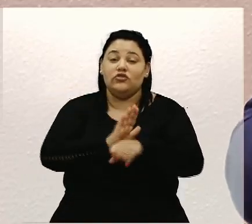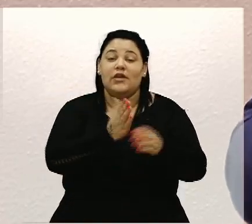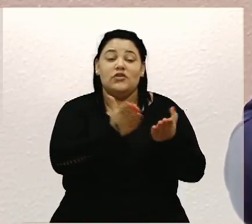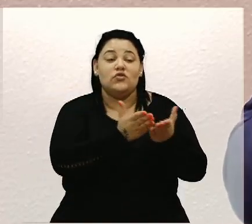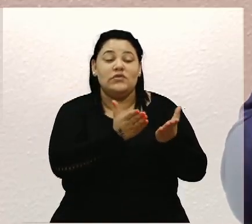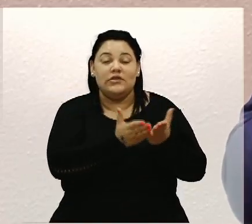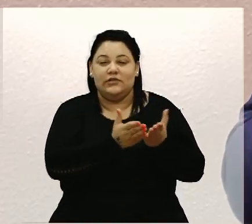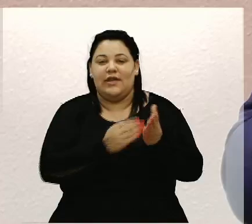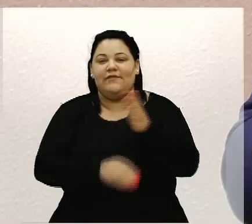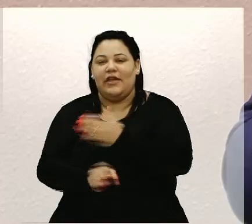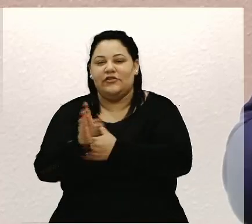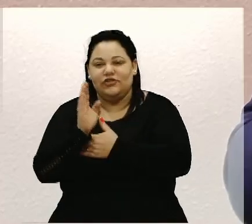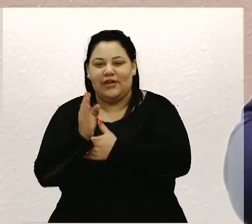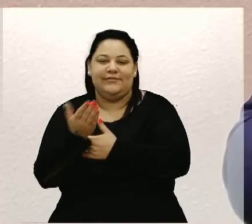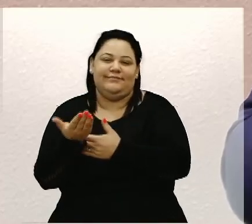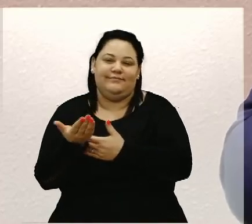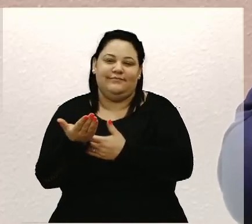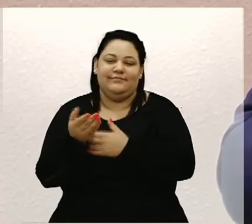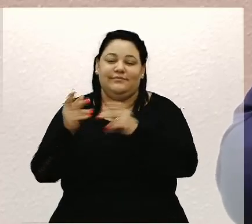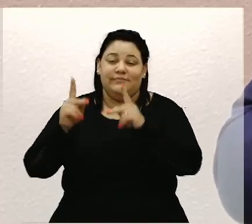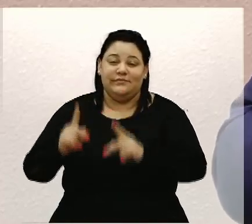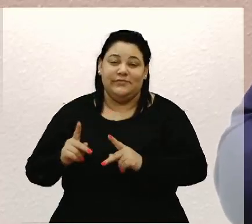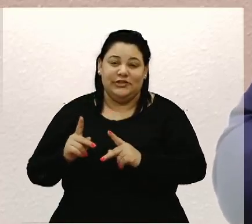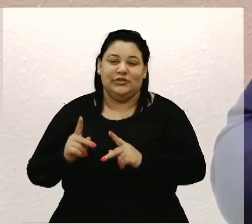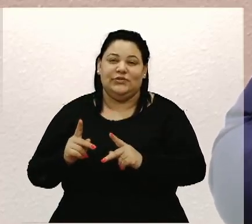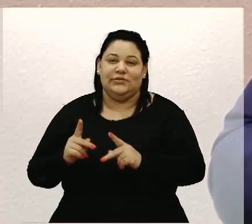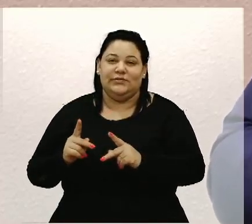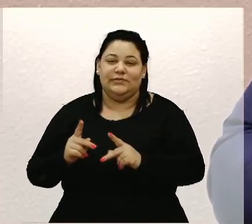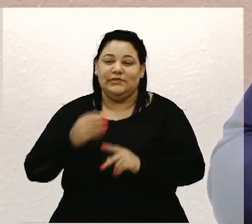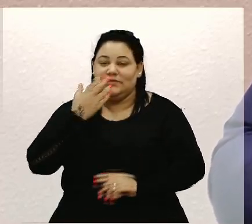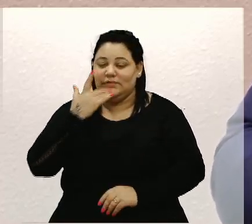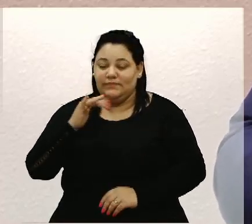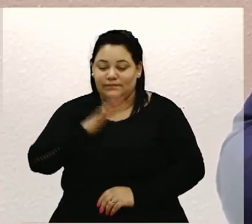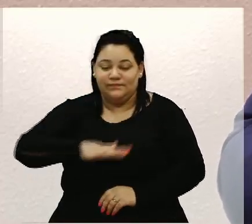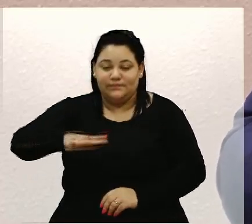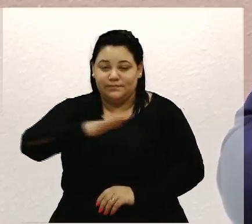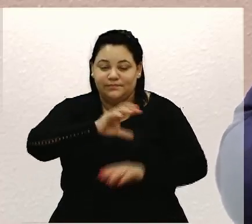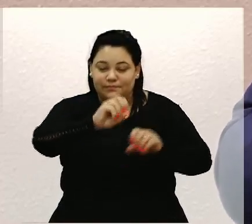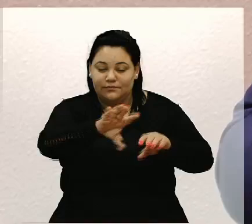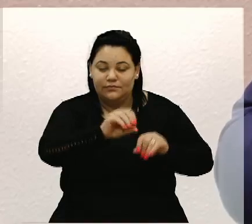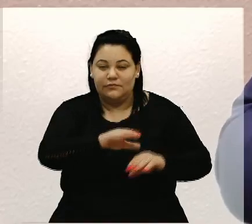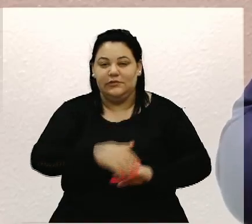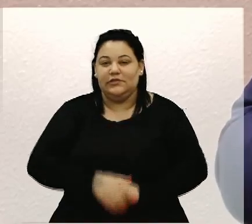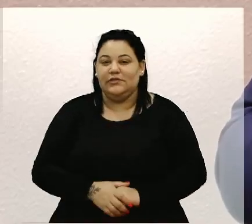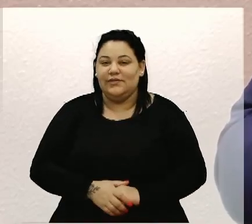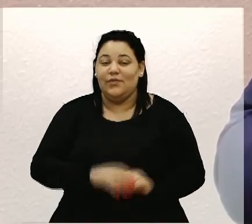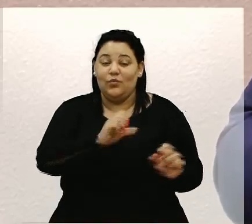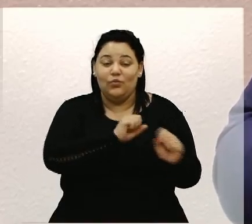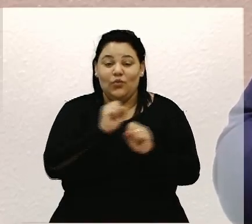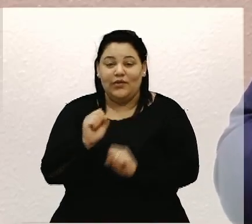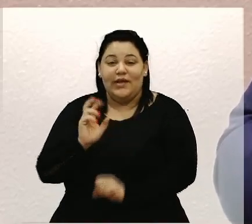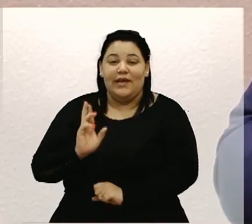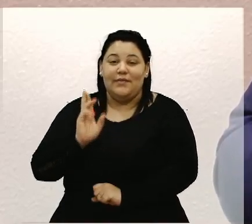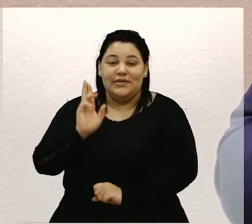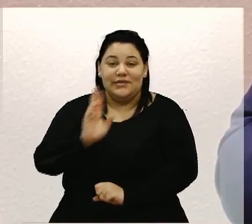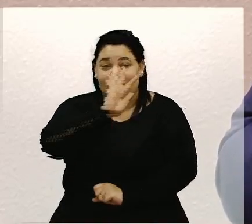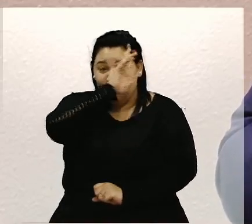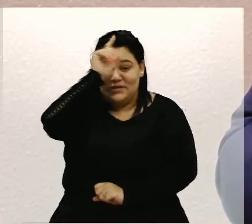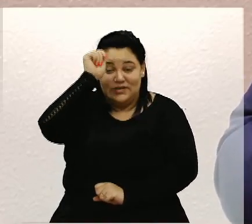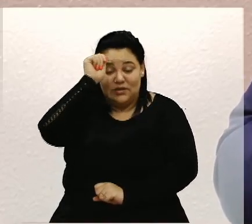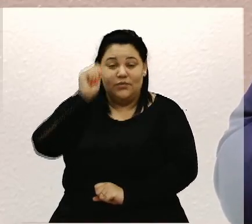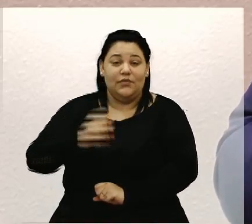iriam ajudar a pessoas, crianças da área da educação, poder representar o